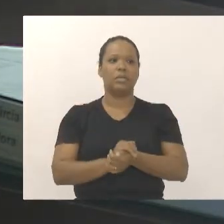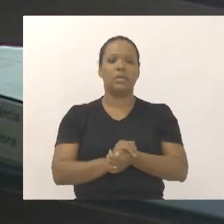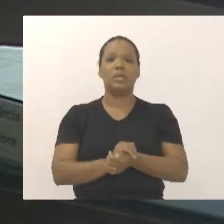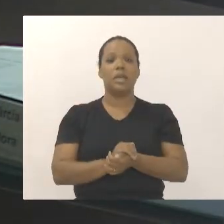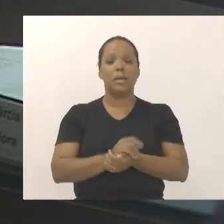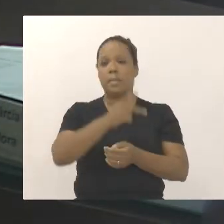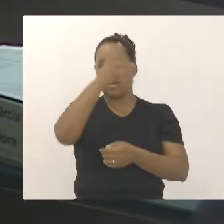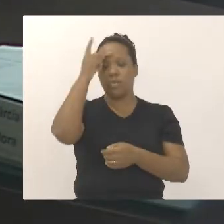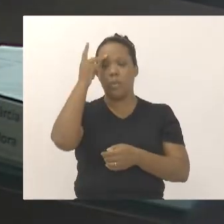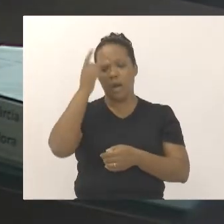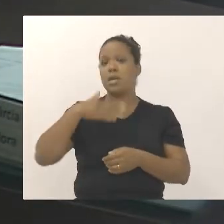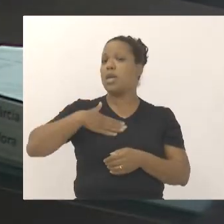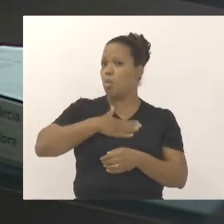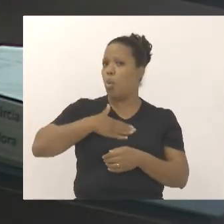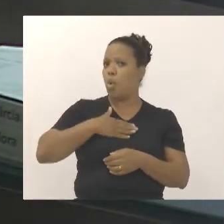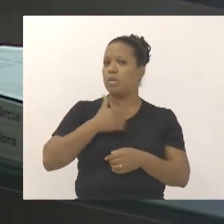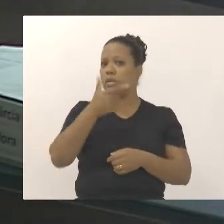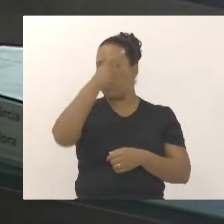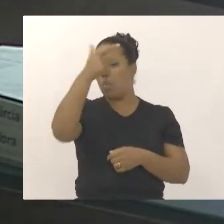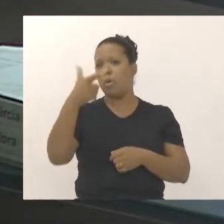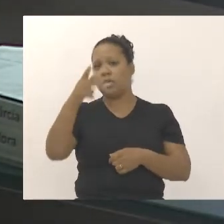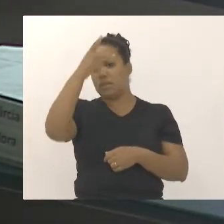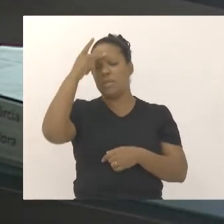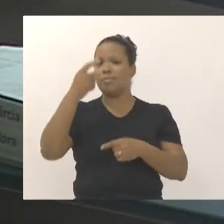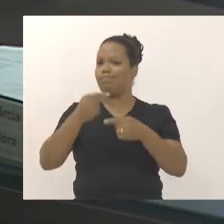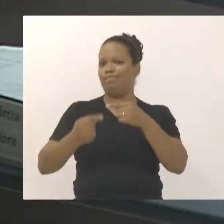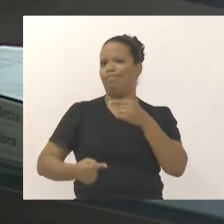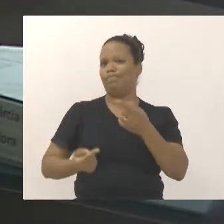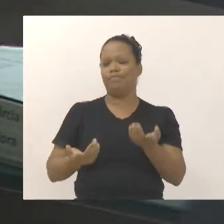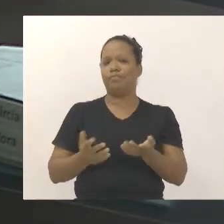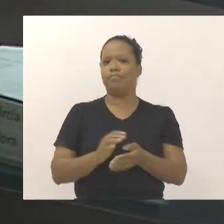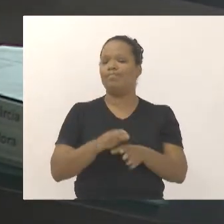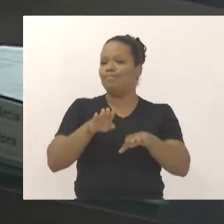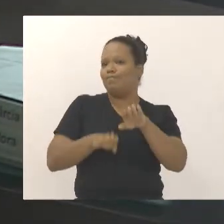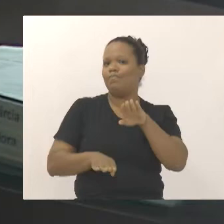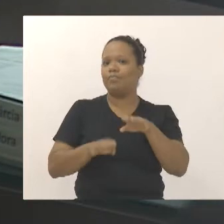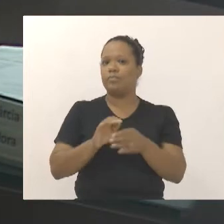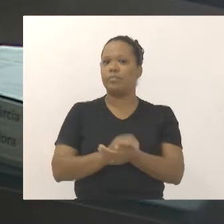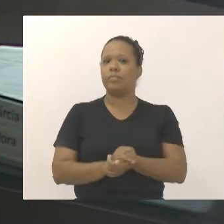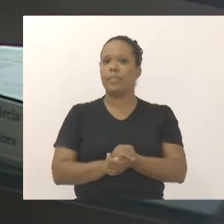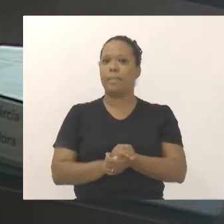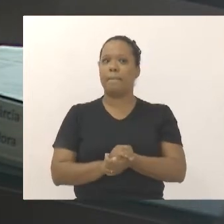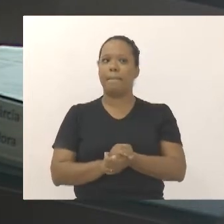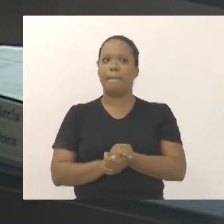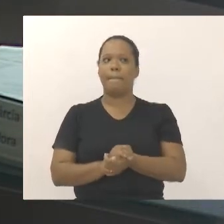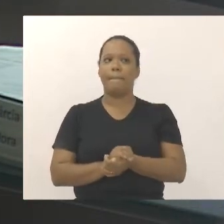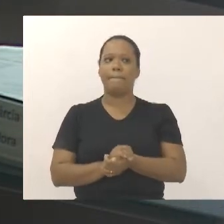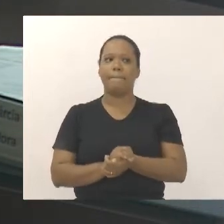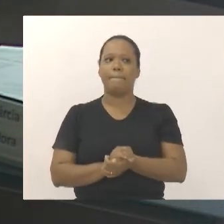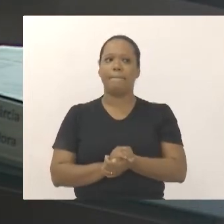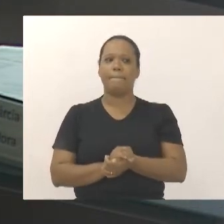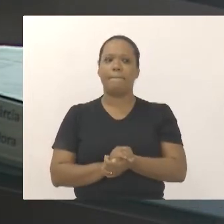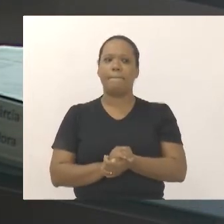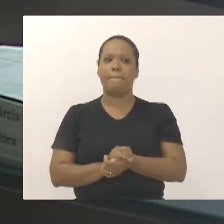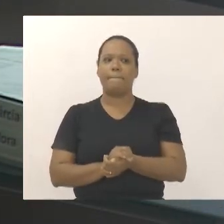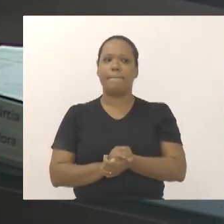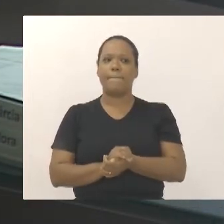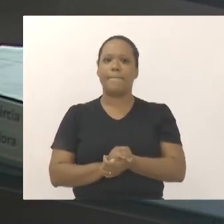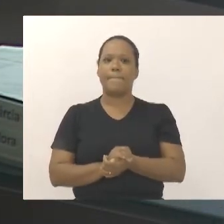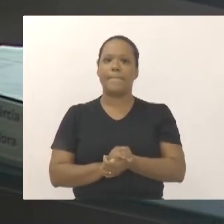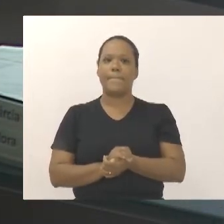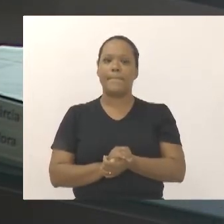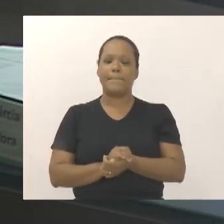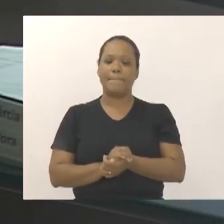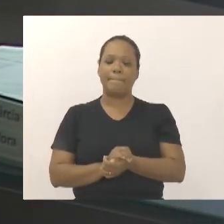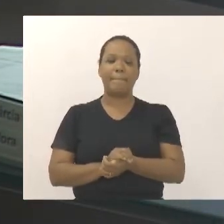favorável, tem pessoal da enfermagem que não é favorável, mas principalmente pela questão da capacitação das doulas. Né?